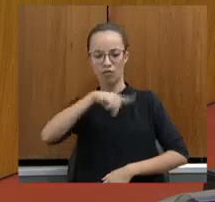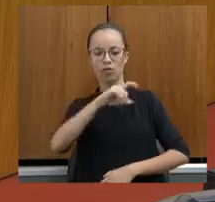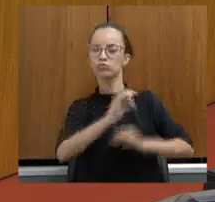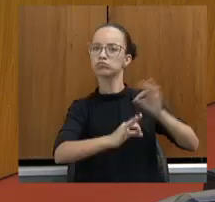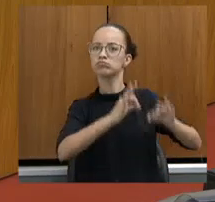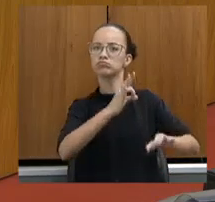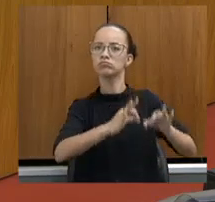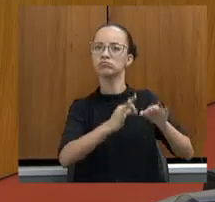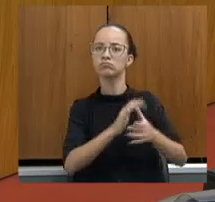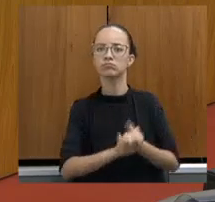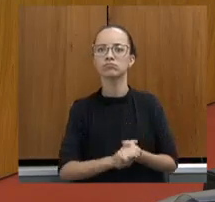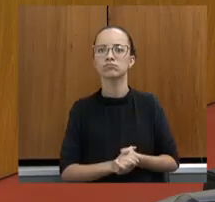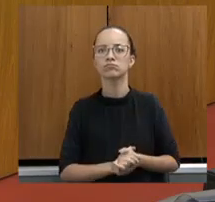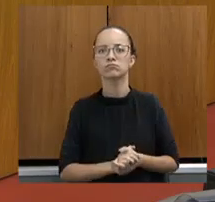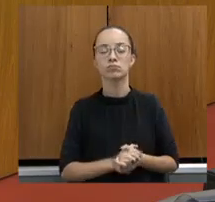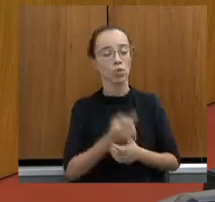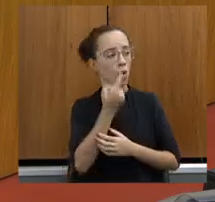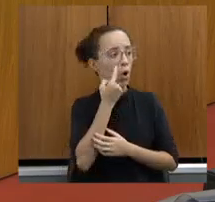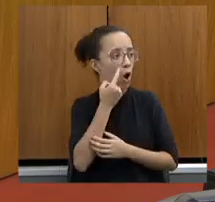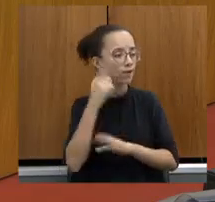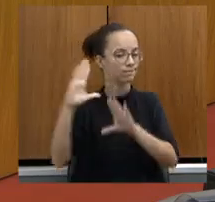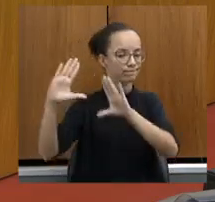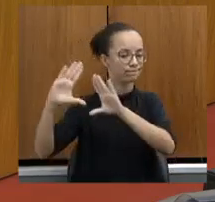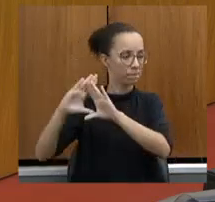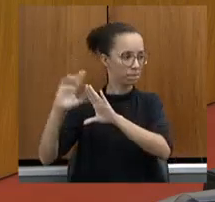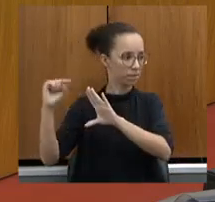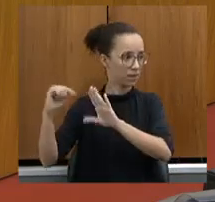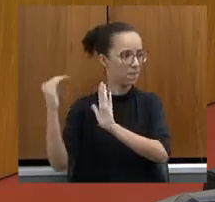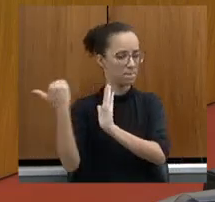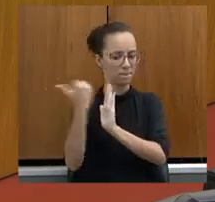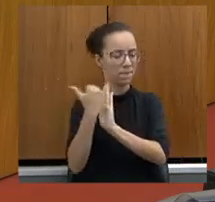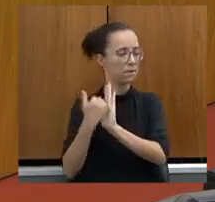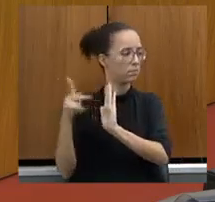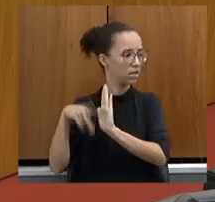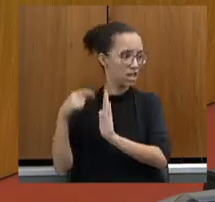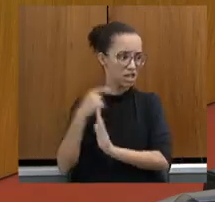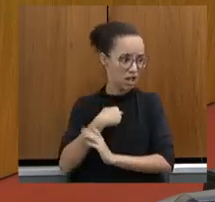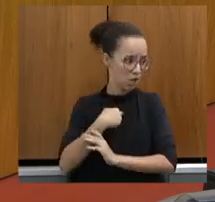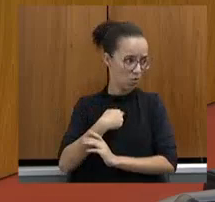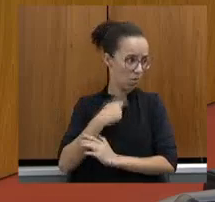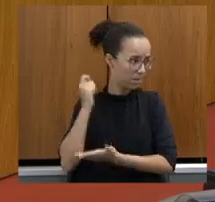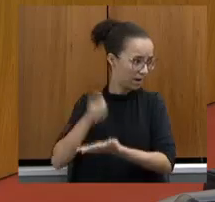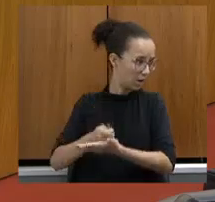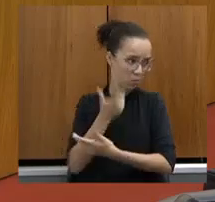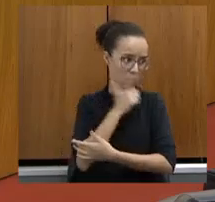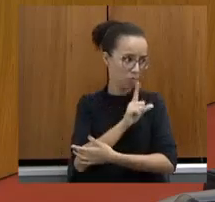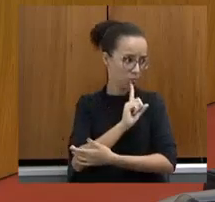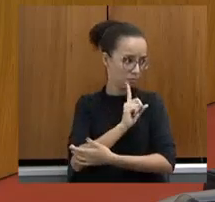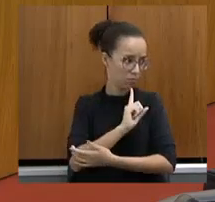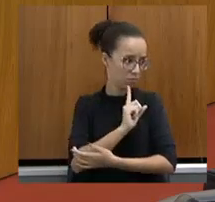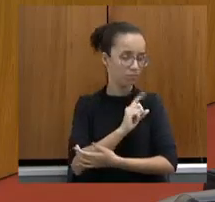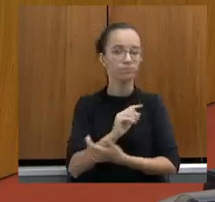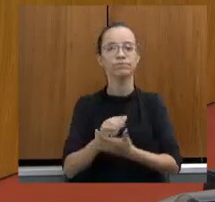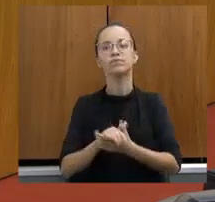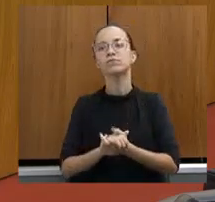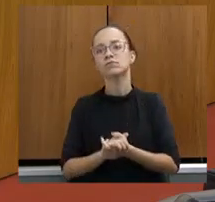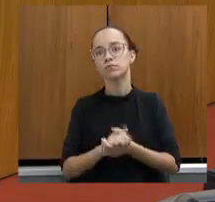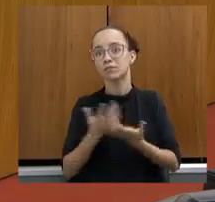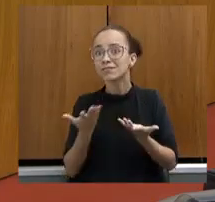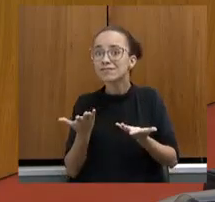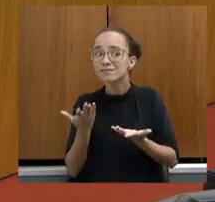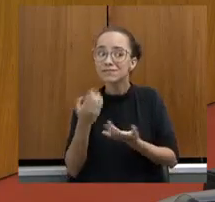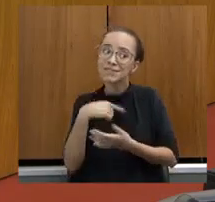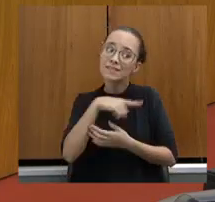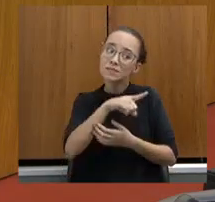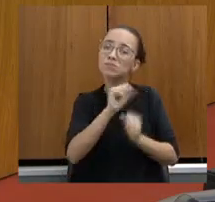Olha a assembleia pautou aqui esse projeto e eu não tenho capacidade de pagar não teria que ter ido